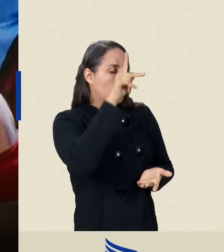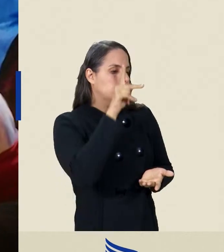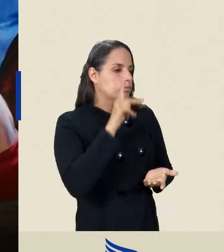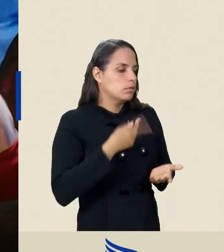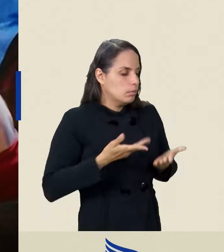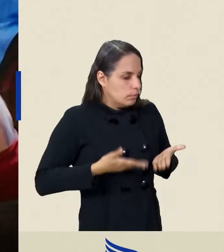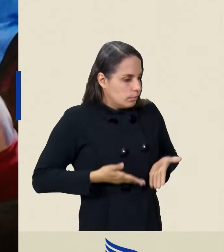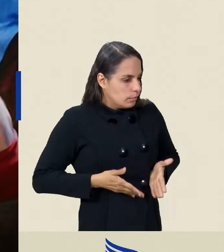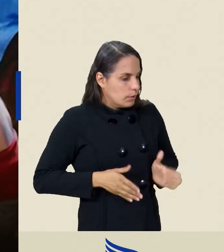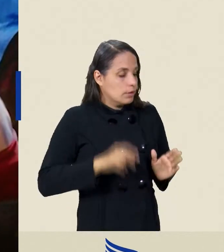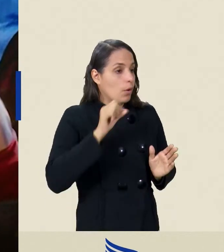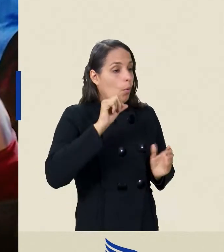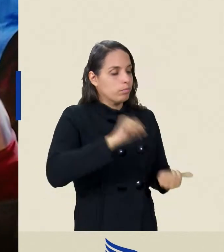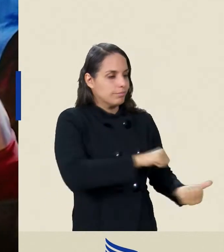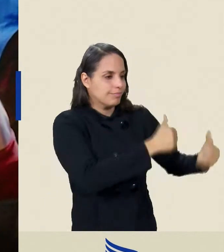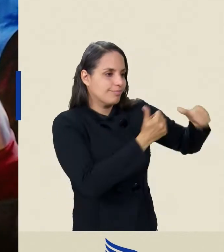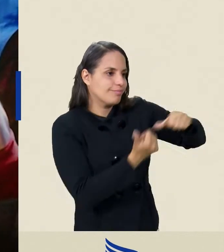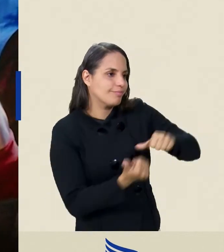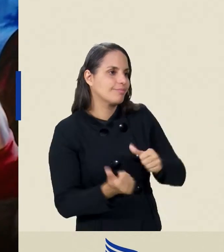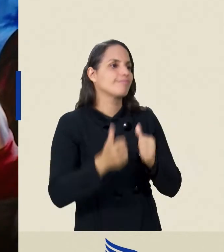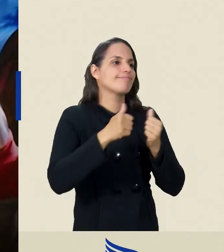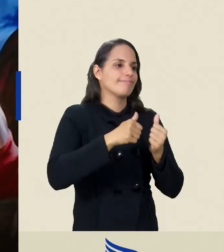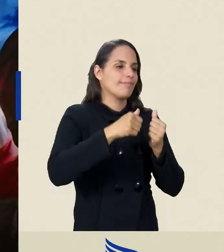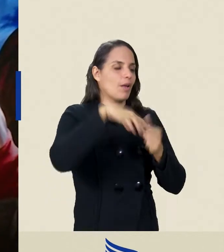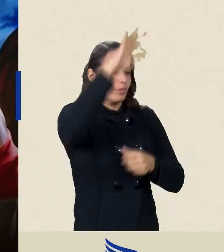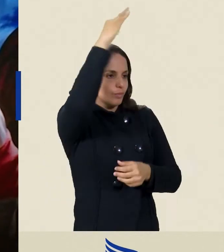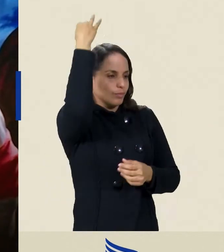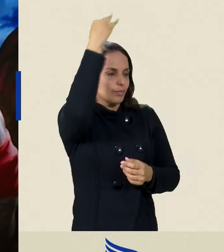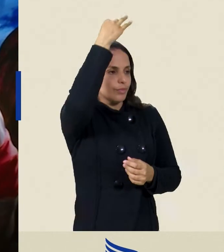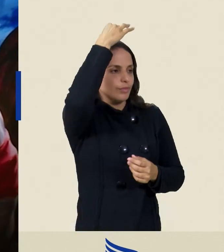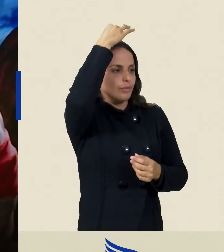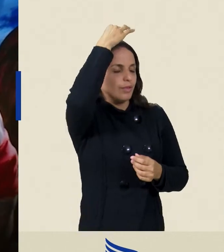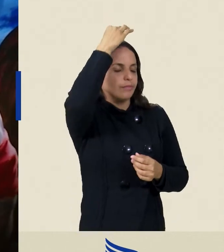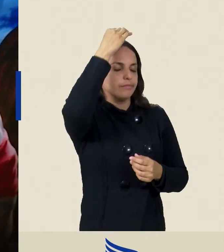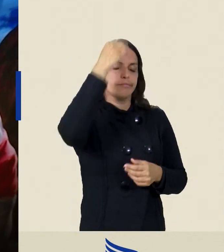do Espírito não pode entrar no reino de Deus.